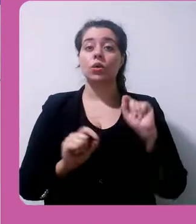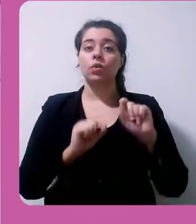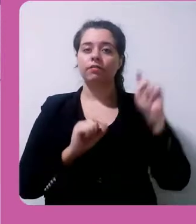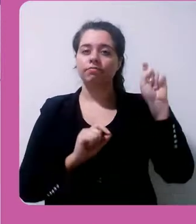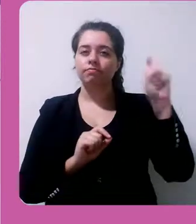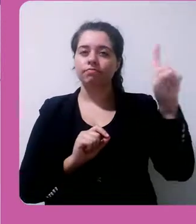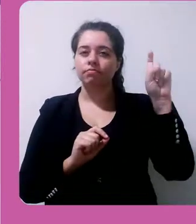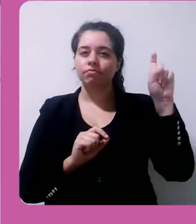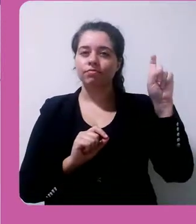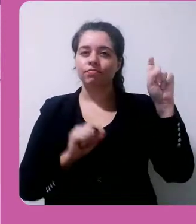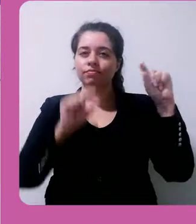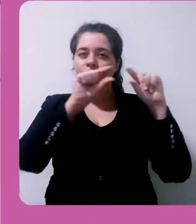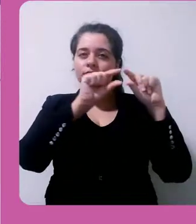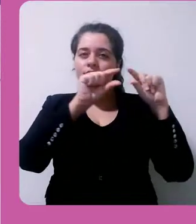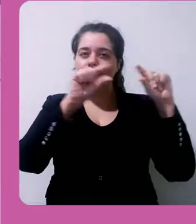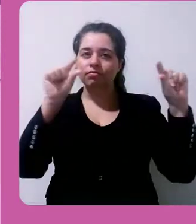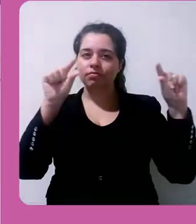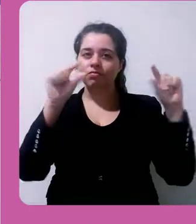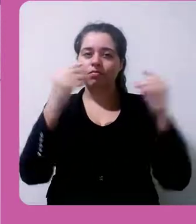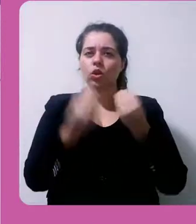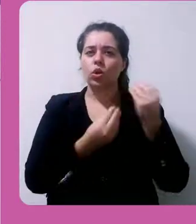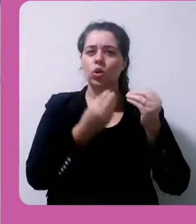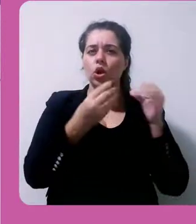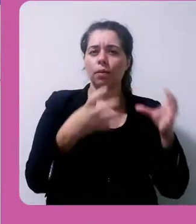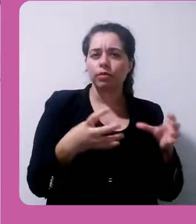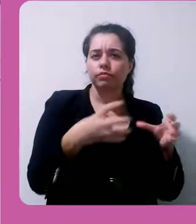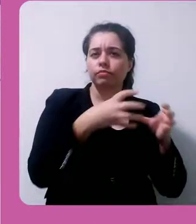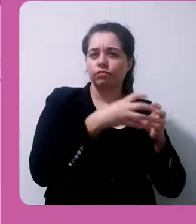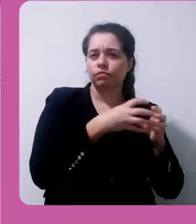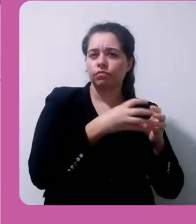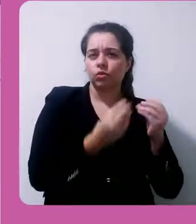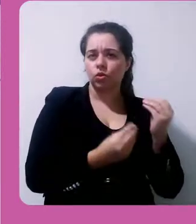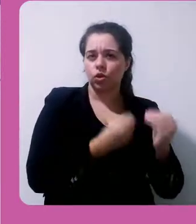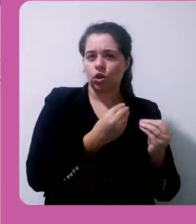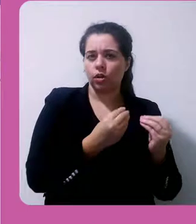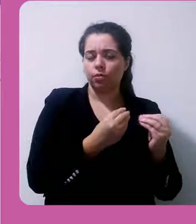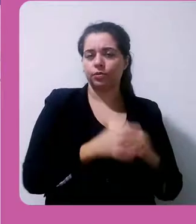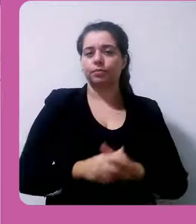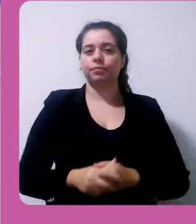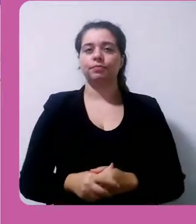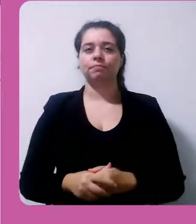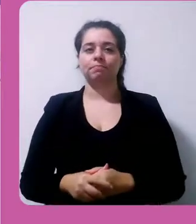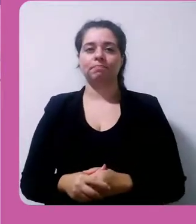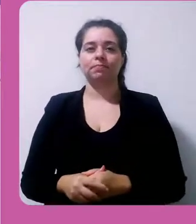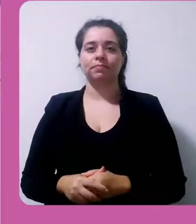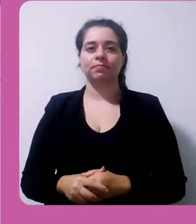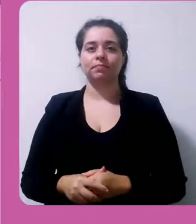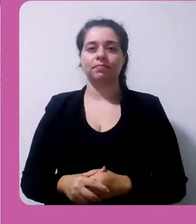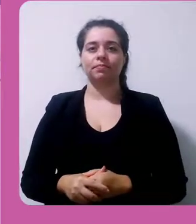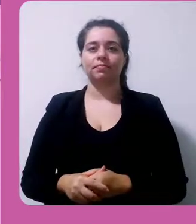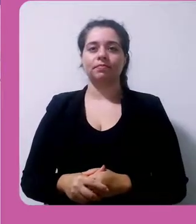de agregação? É como eu vou juntar essas notas. Se ela vai ser uma soma natural, né?